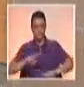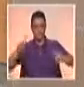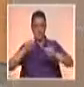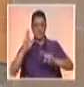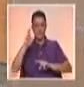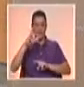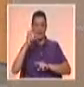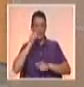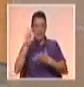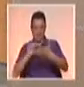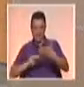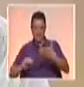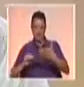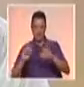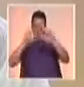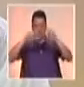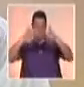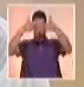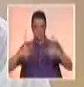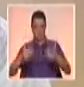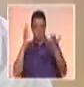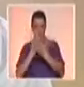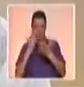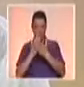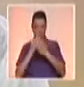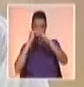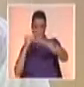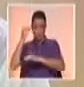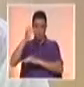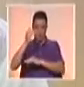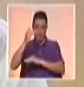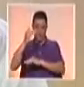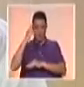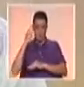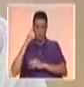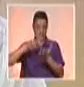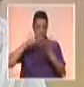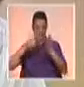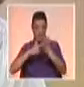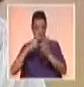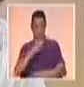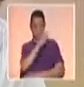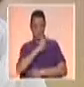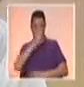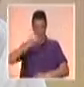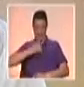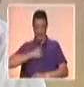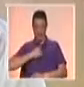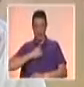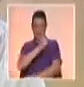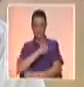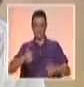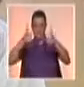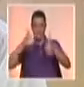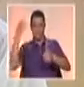como? Pode ir à página da Escola Superior de Biotecnologia, da Universidade Católica Porto, e carrega num botão que